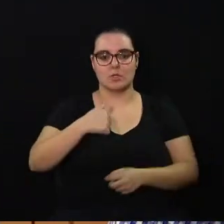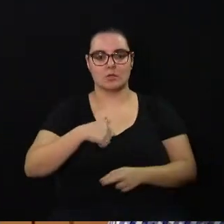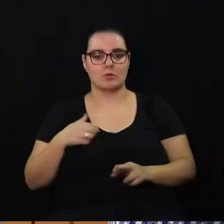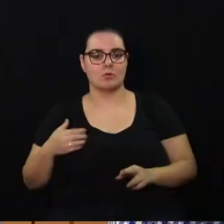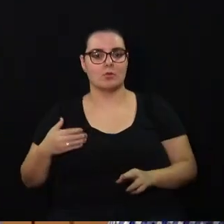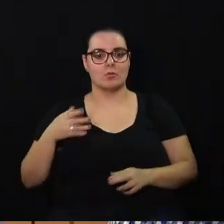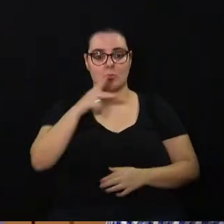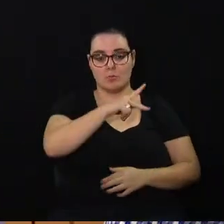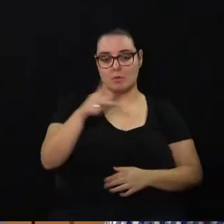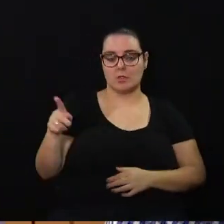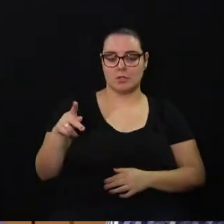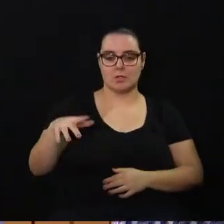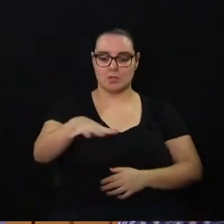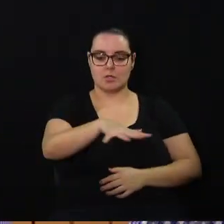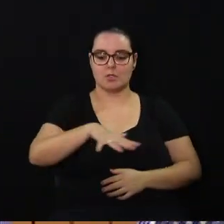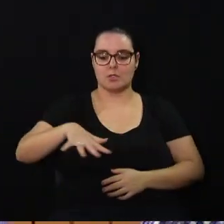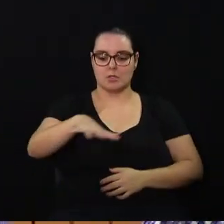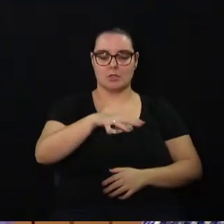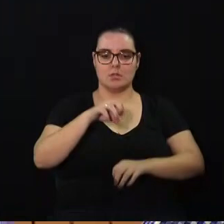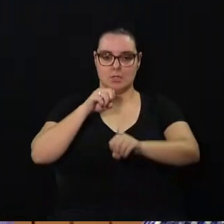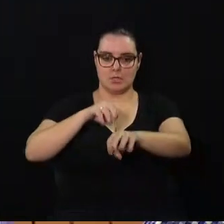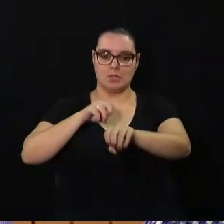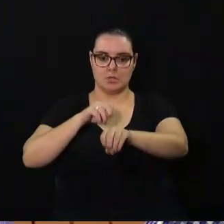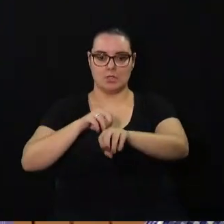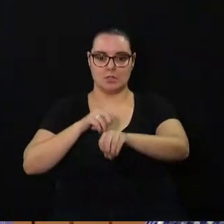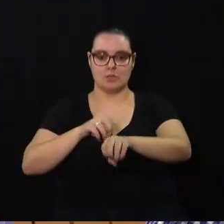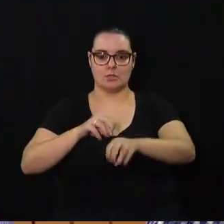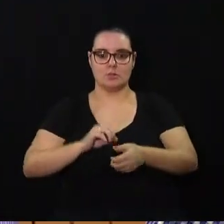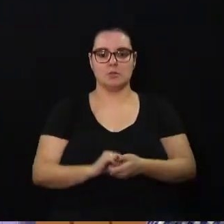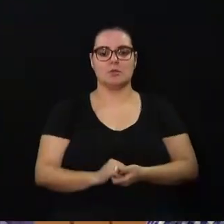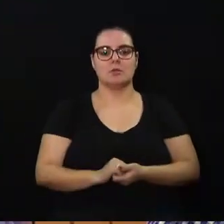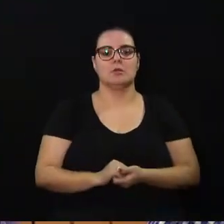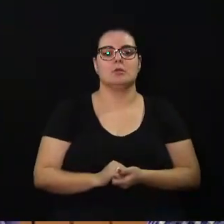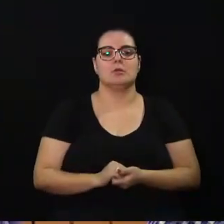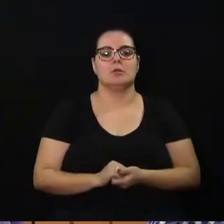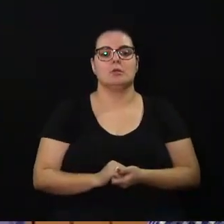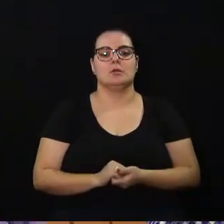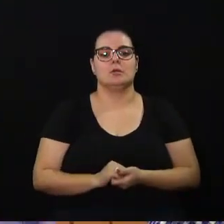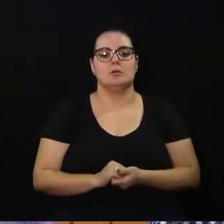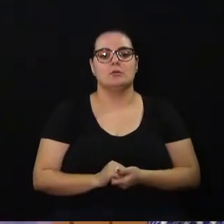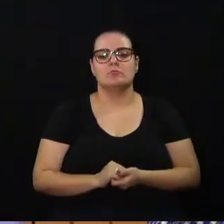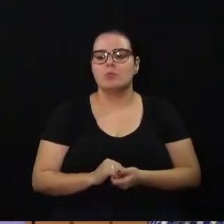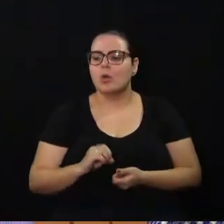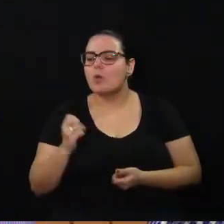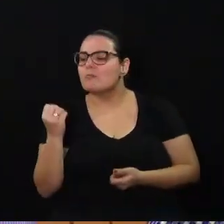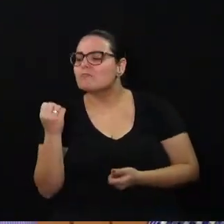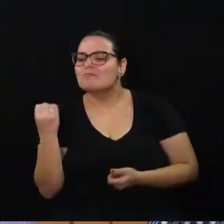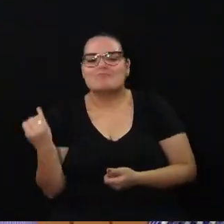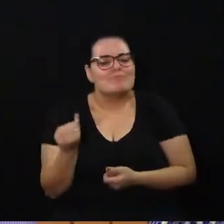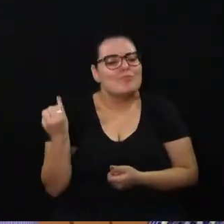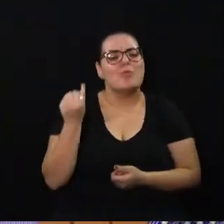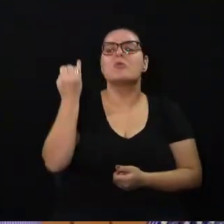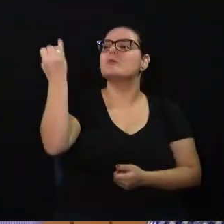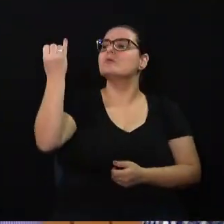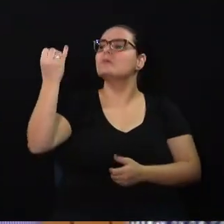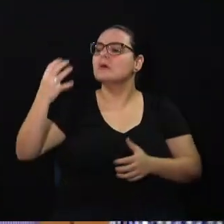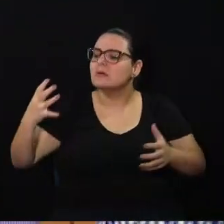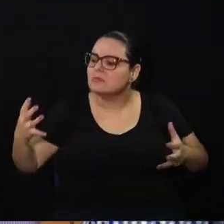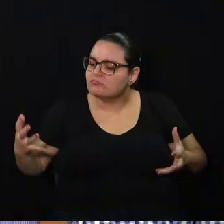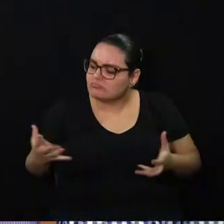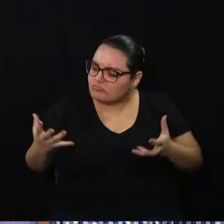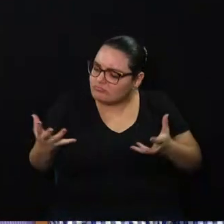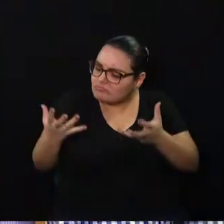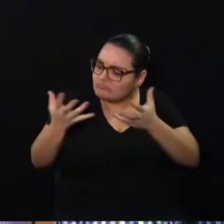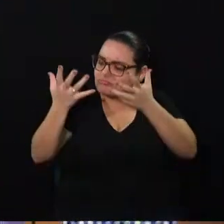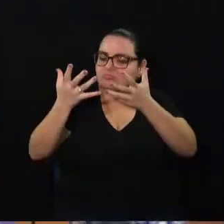educação tem um a noção exata de quanto foi importante nessa operação já alguns anos nessa